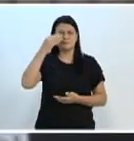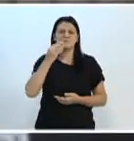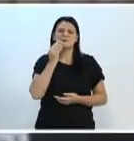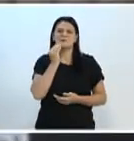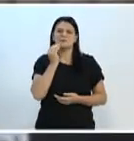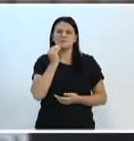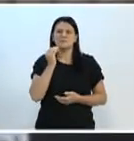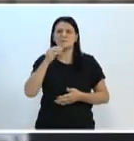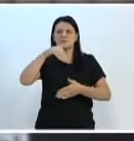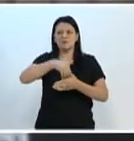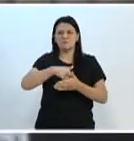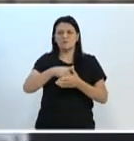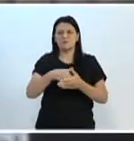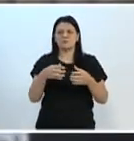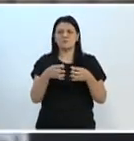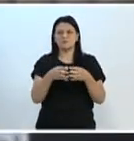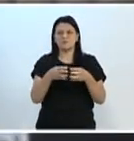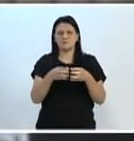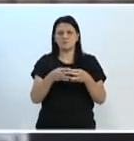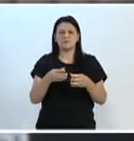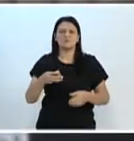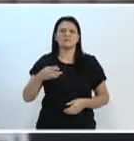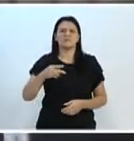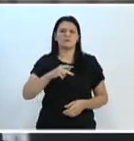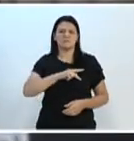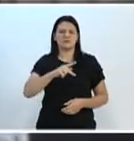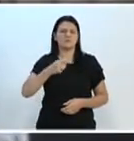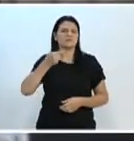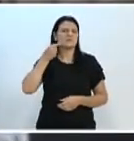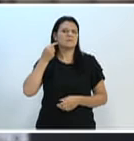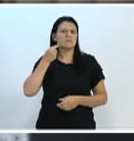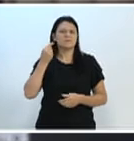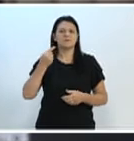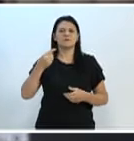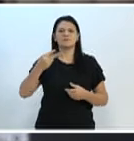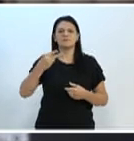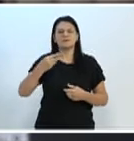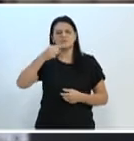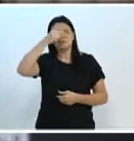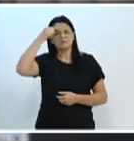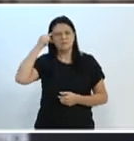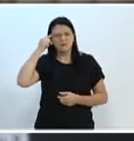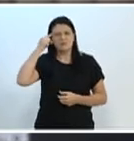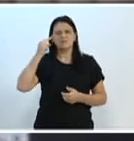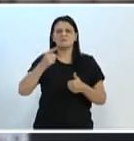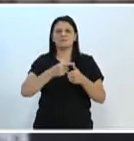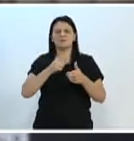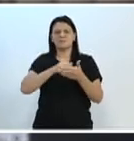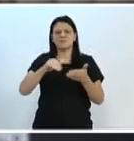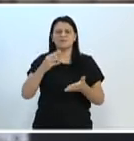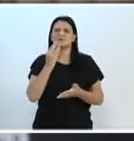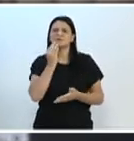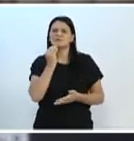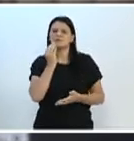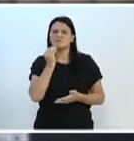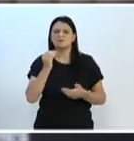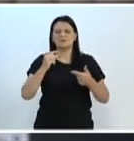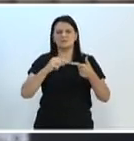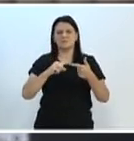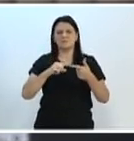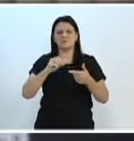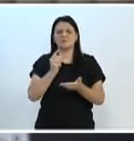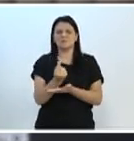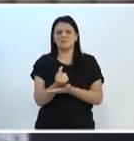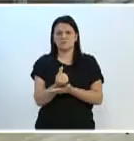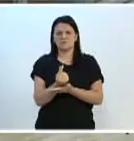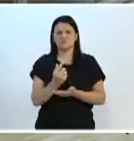Eu voto de forma avulsa. Presidente Marcelo Lanzarin, vice-presidente Marcos da Rosa, primeiro secretário Gilson de Souza, segunda secretária Cristiane